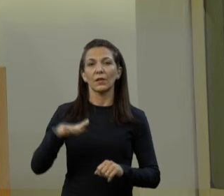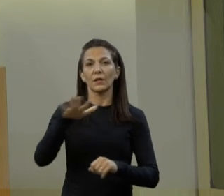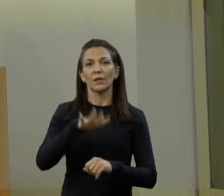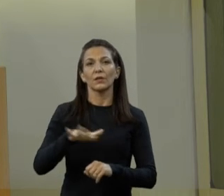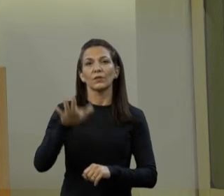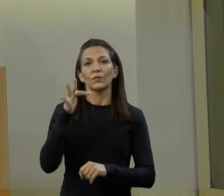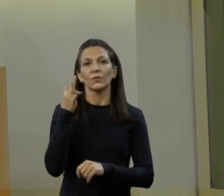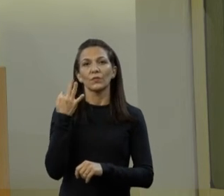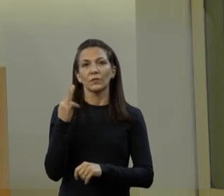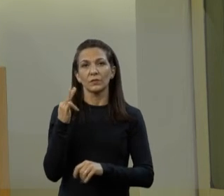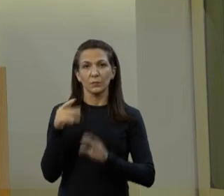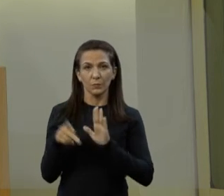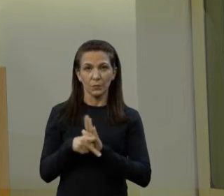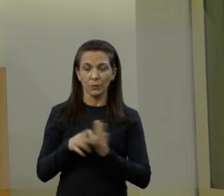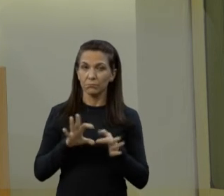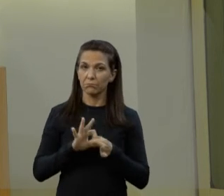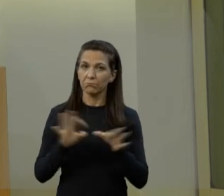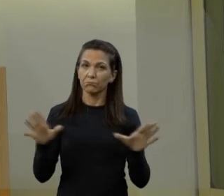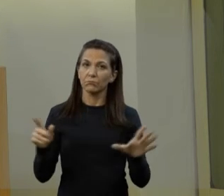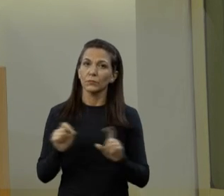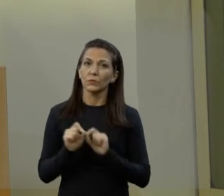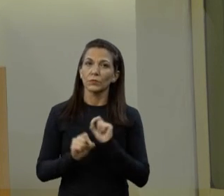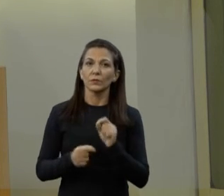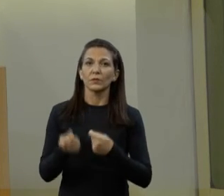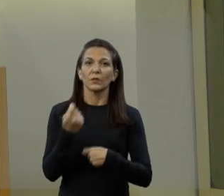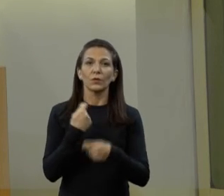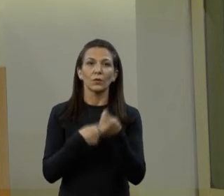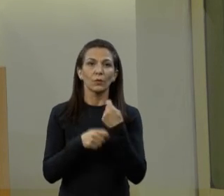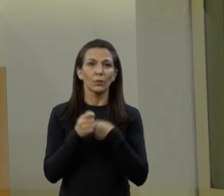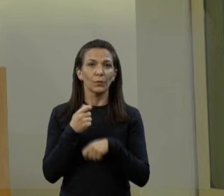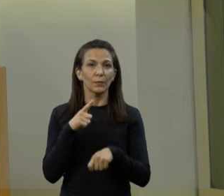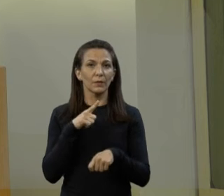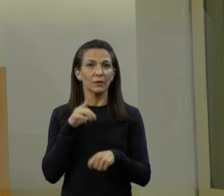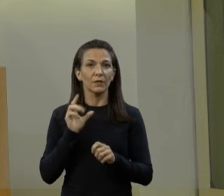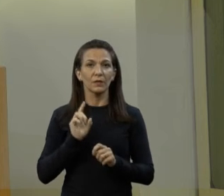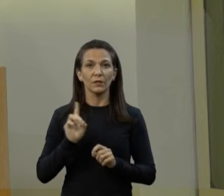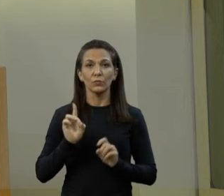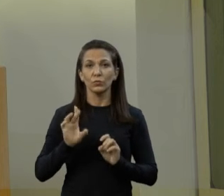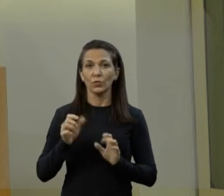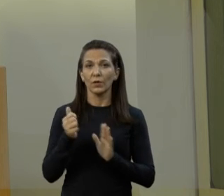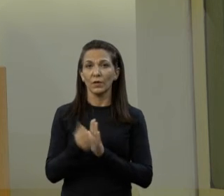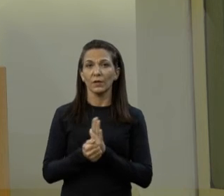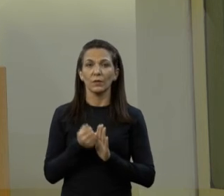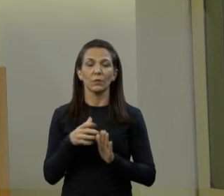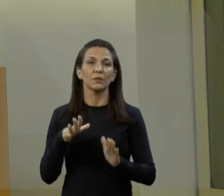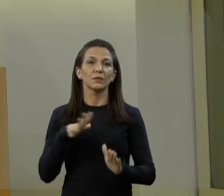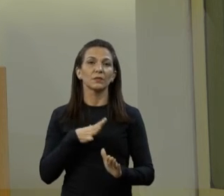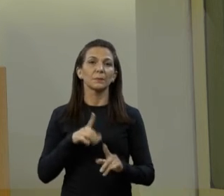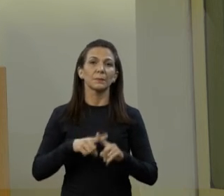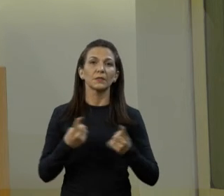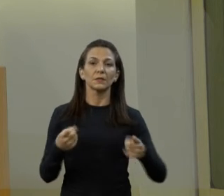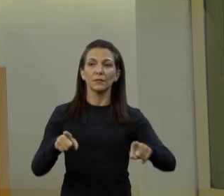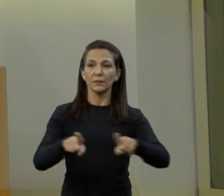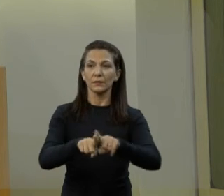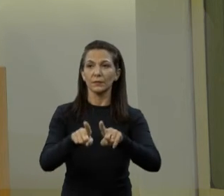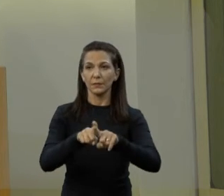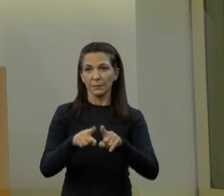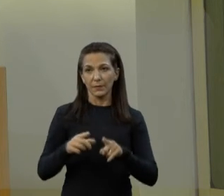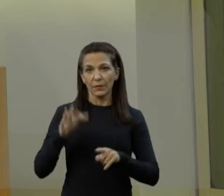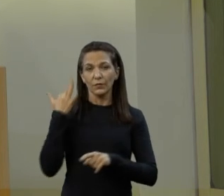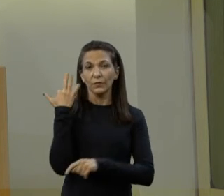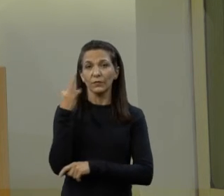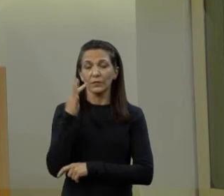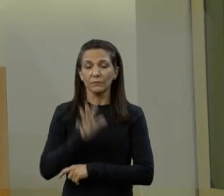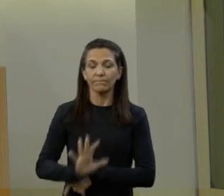da Federação observando atual situação econômica em que se encontra não somente o município de Araraquara mas também os demais membros